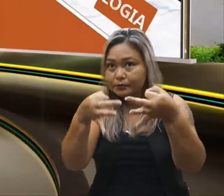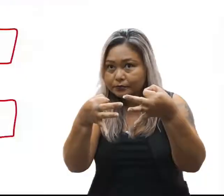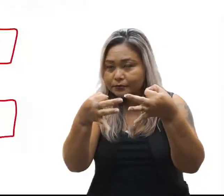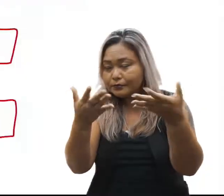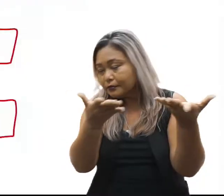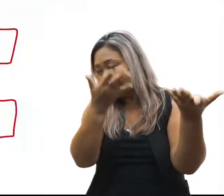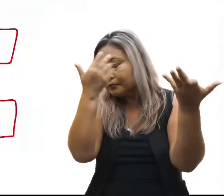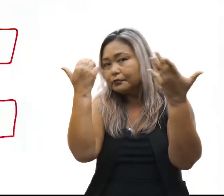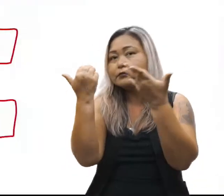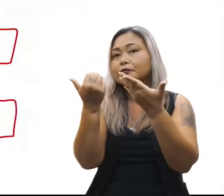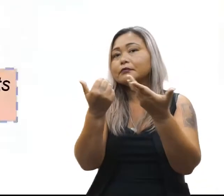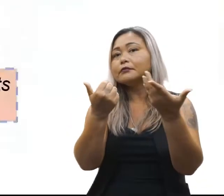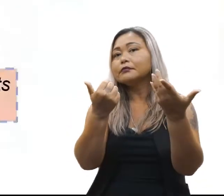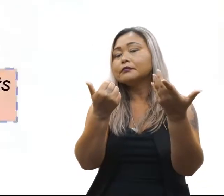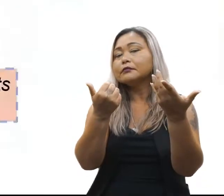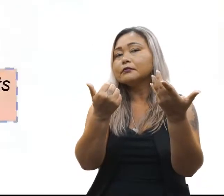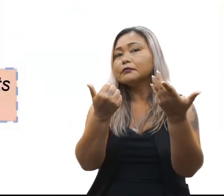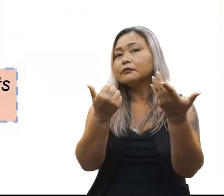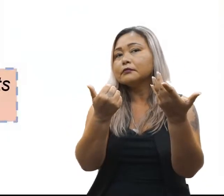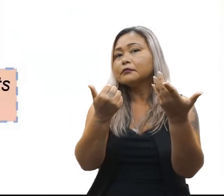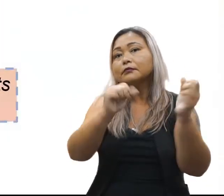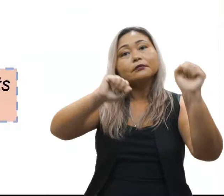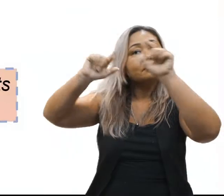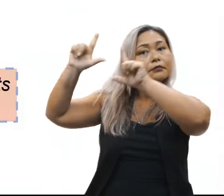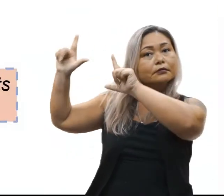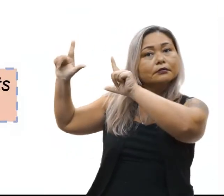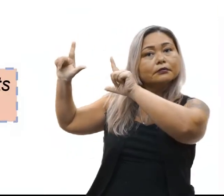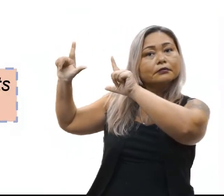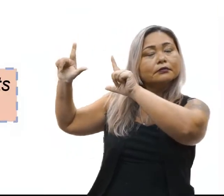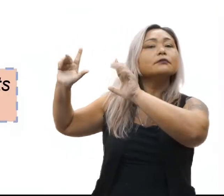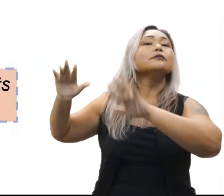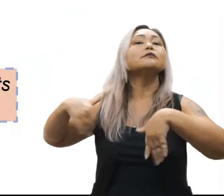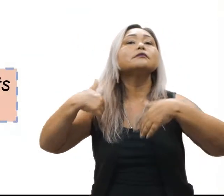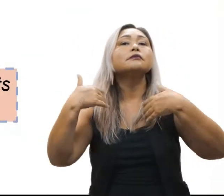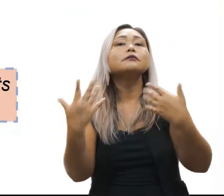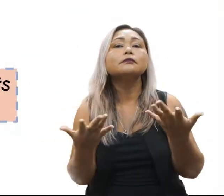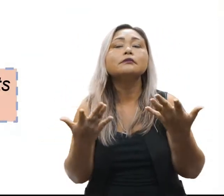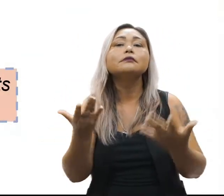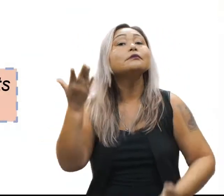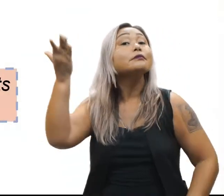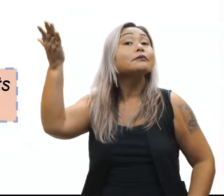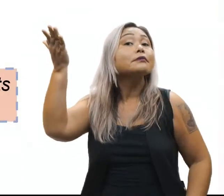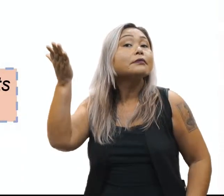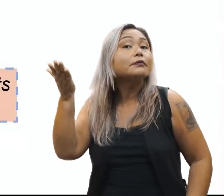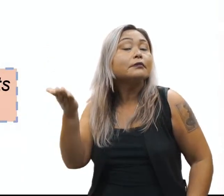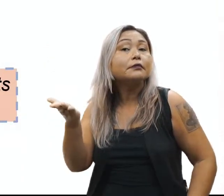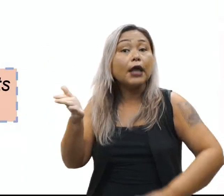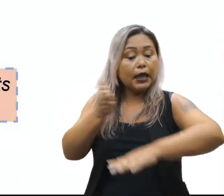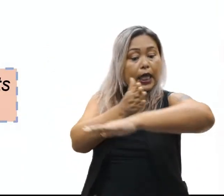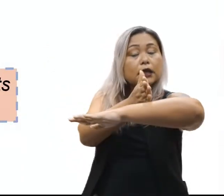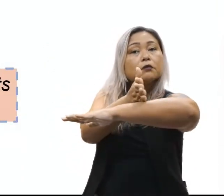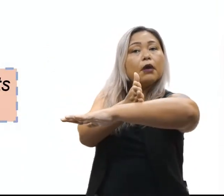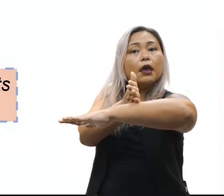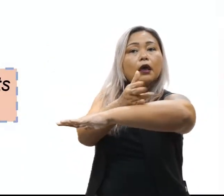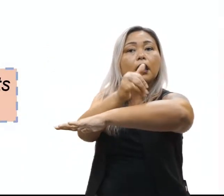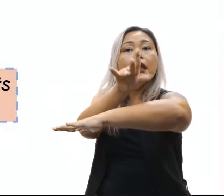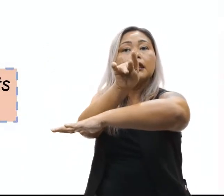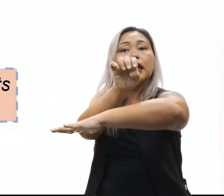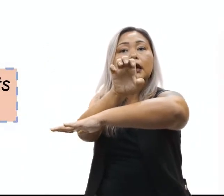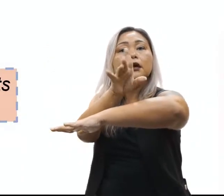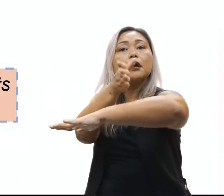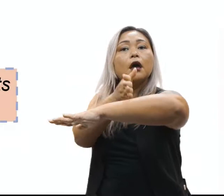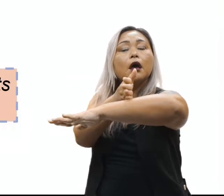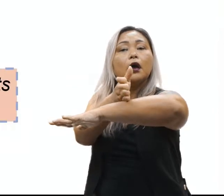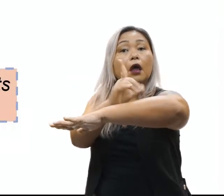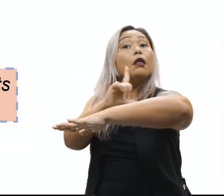para o nosso quadro. Bom, aí a gente chega na Idade Média, né? Na Idade Média existiam